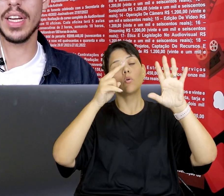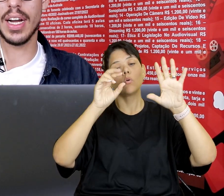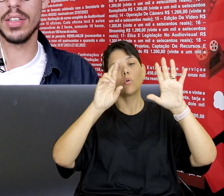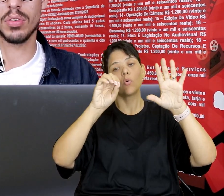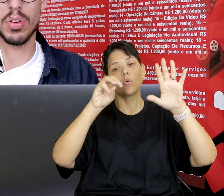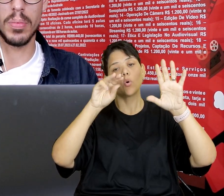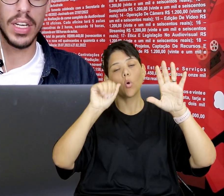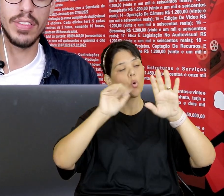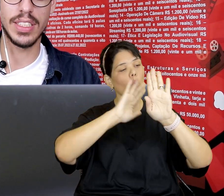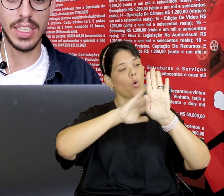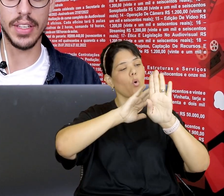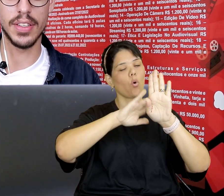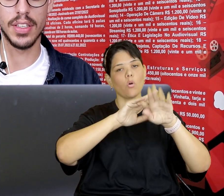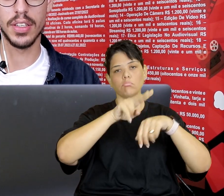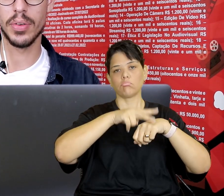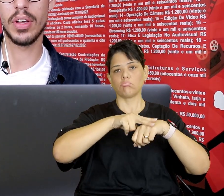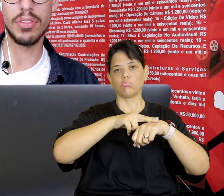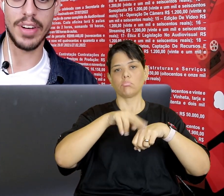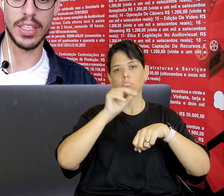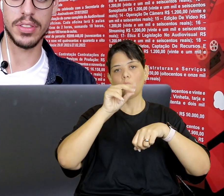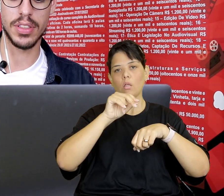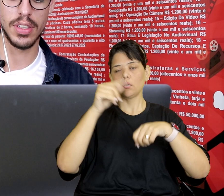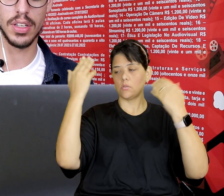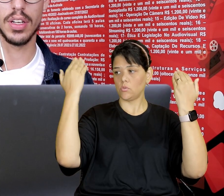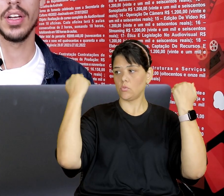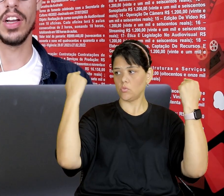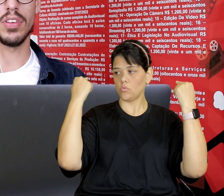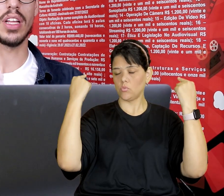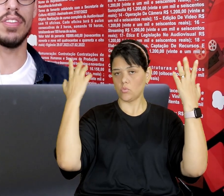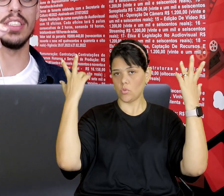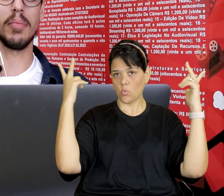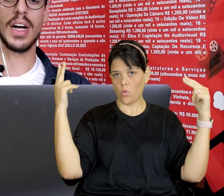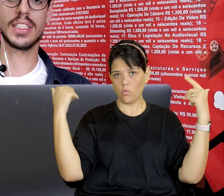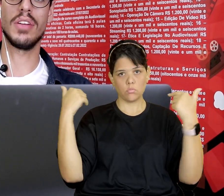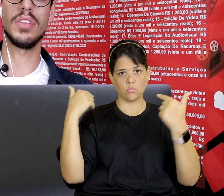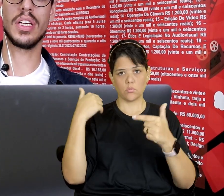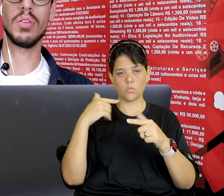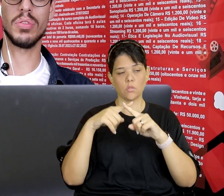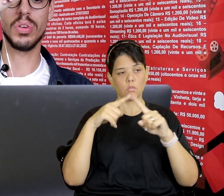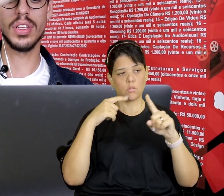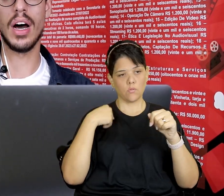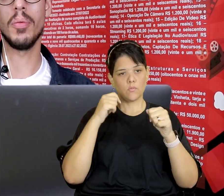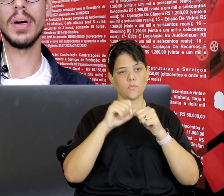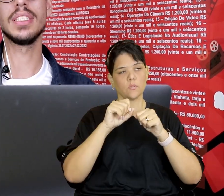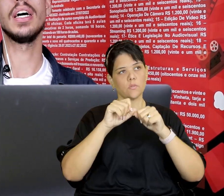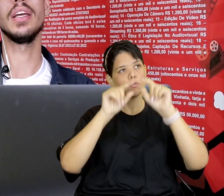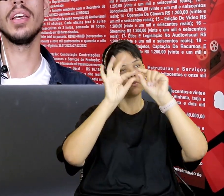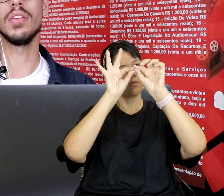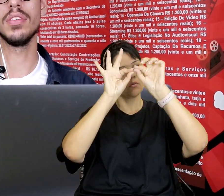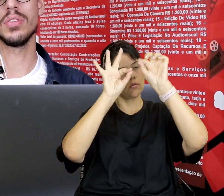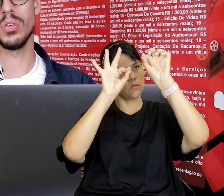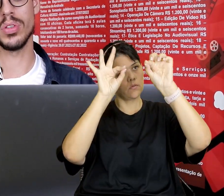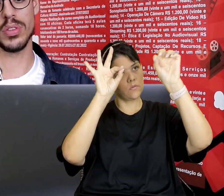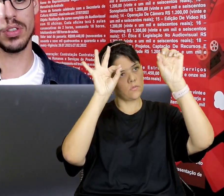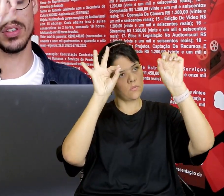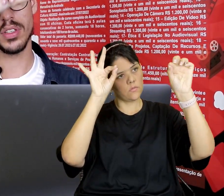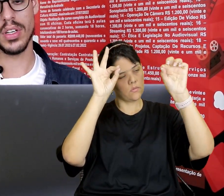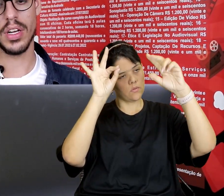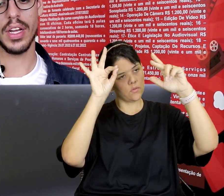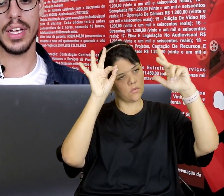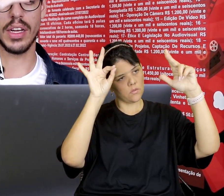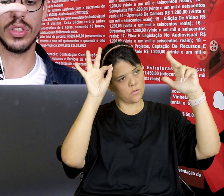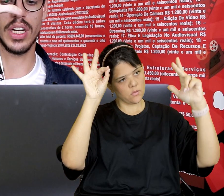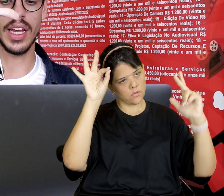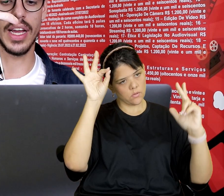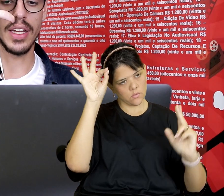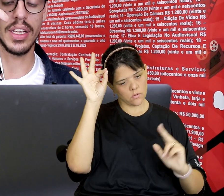vou clicar no chroma e ele vai sair. O que eu faço? Eu vou ter que fazer a máscara, eu vou ter que contornar o passarinho todo.